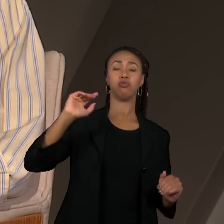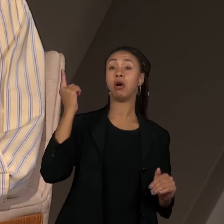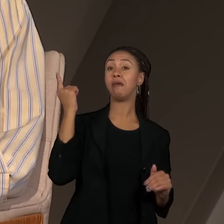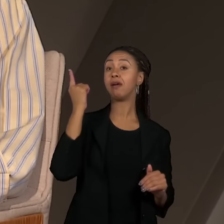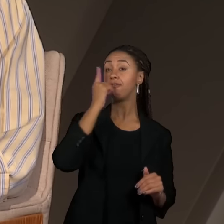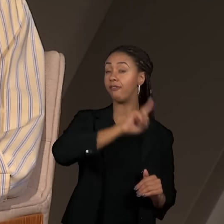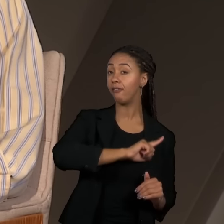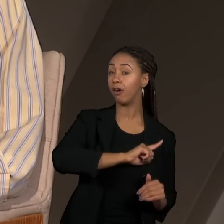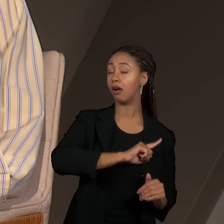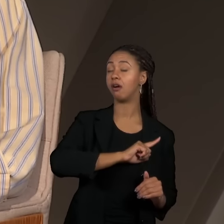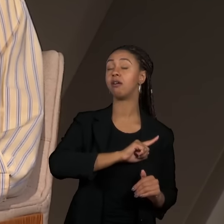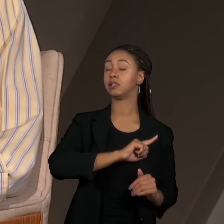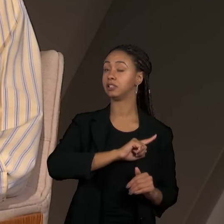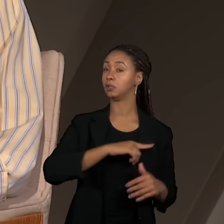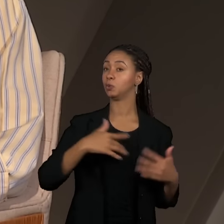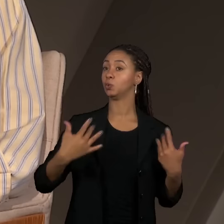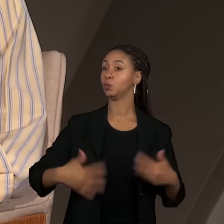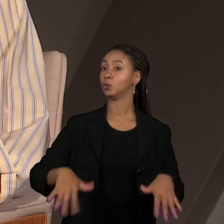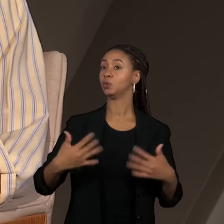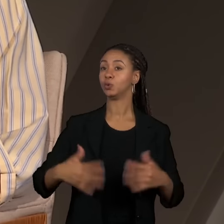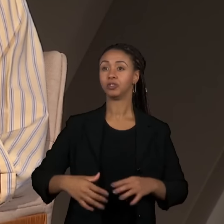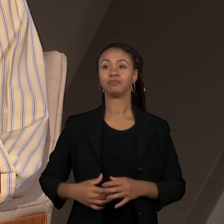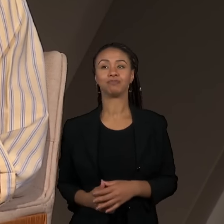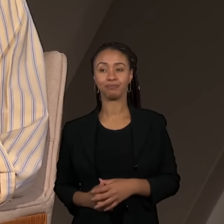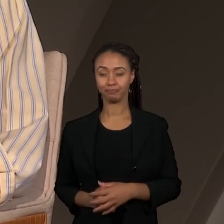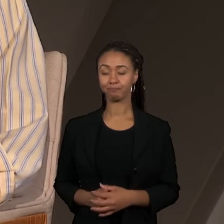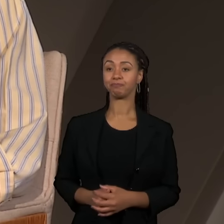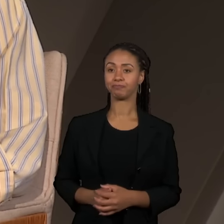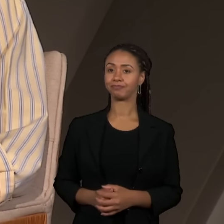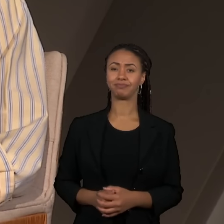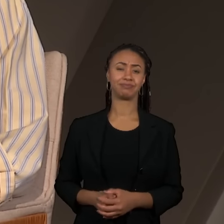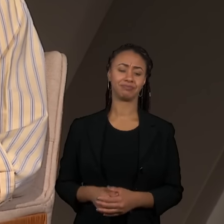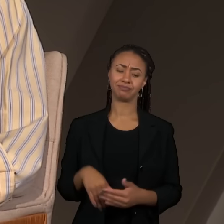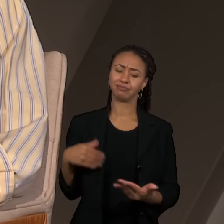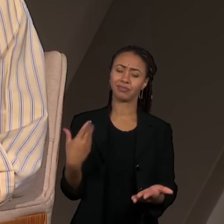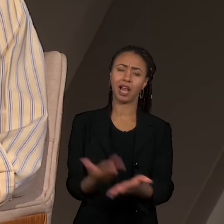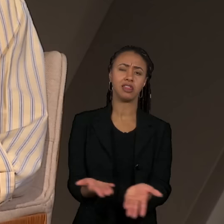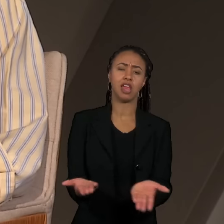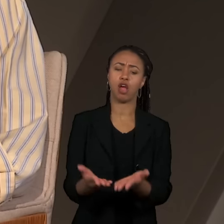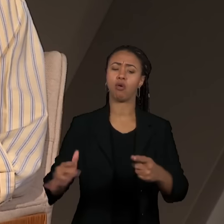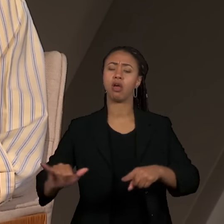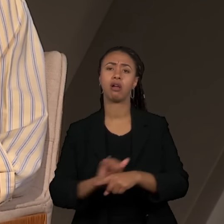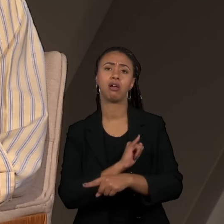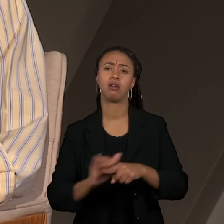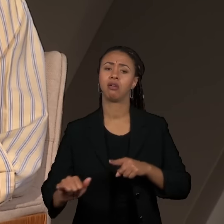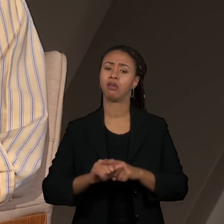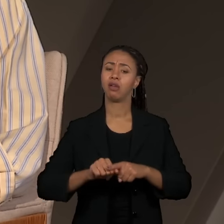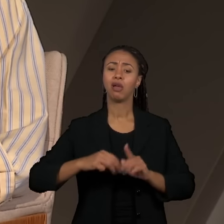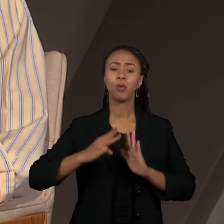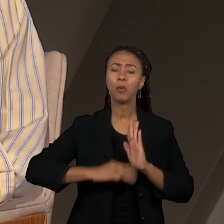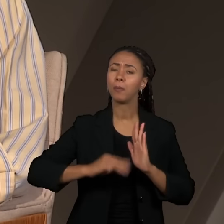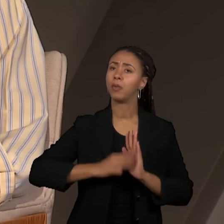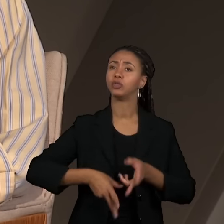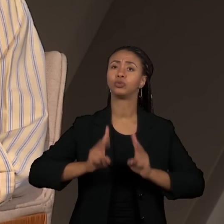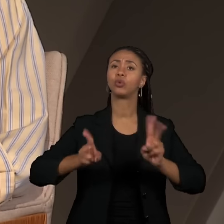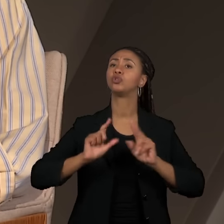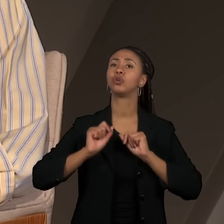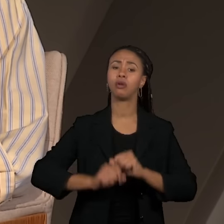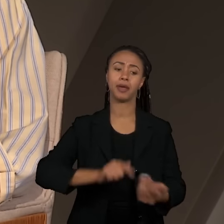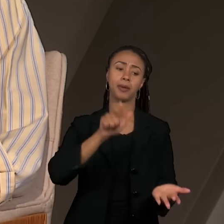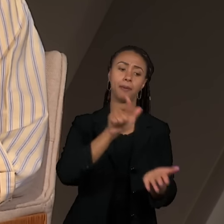eh o modelo ainda tá muito centrado no lápis de papel né a a